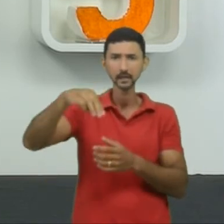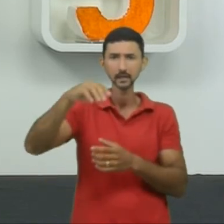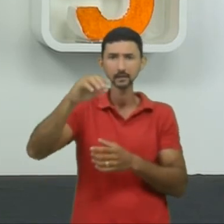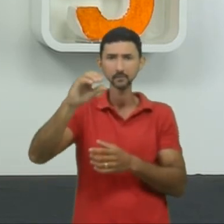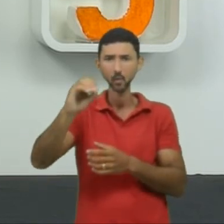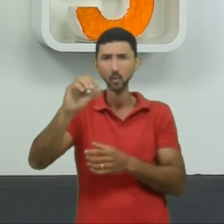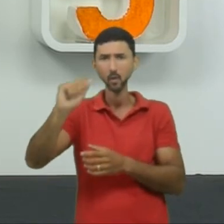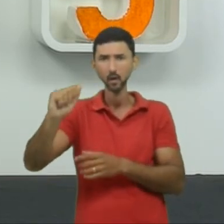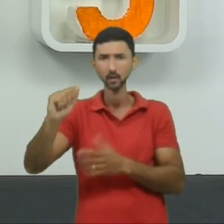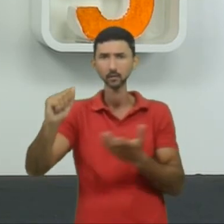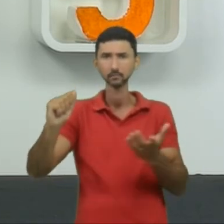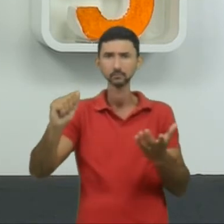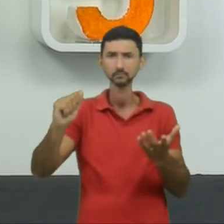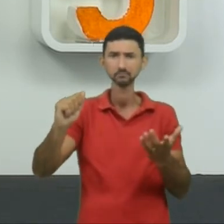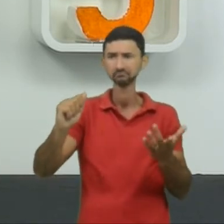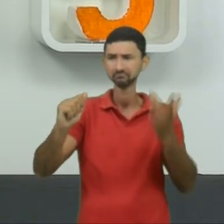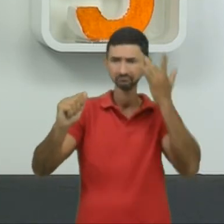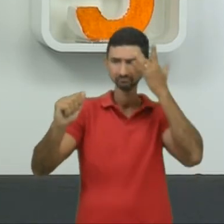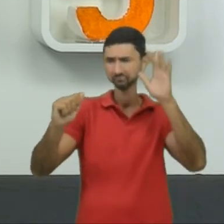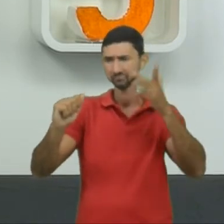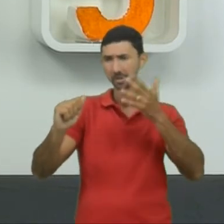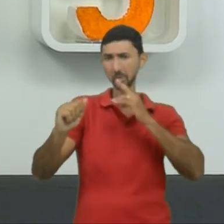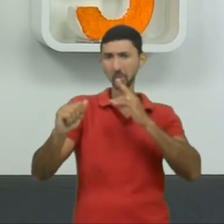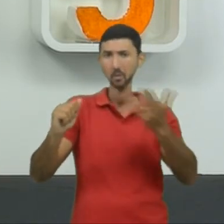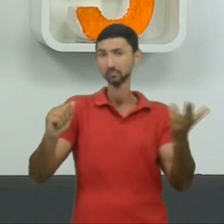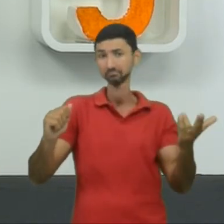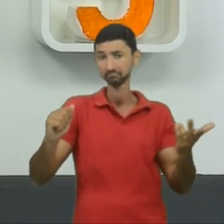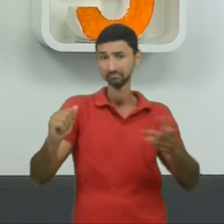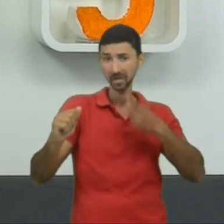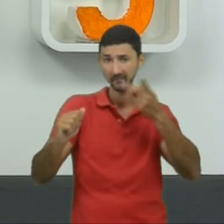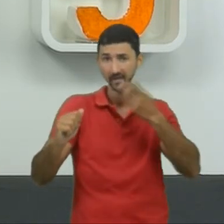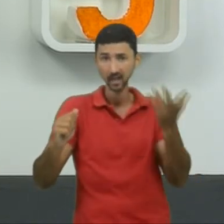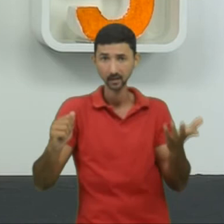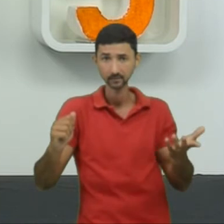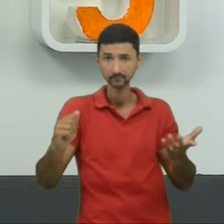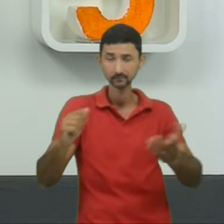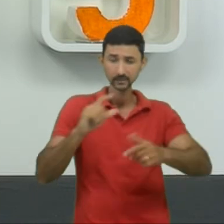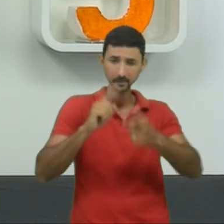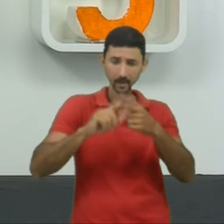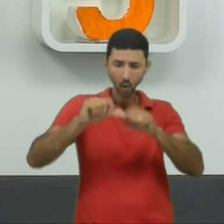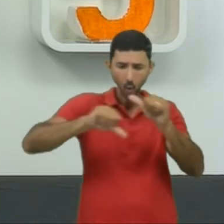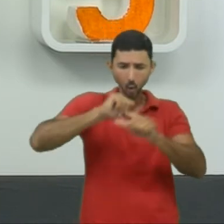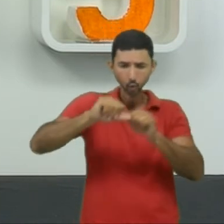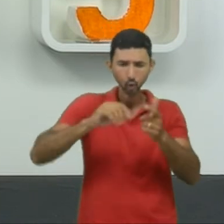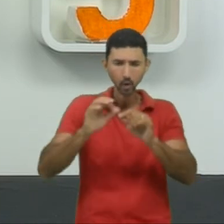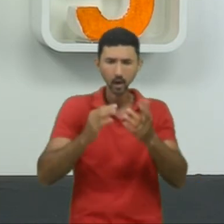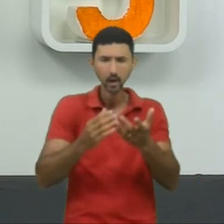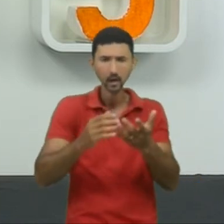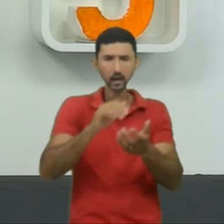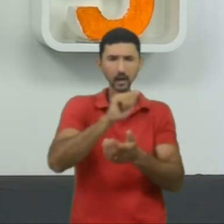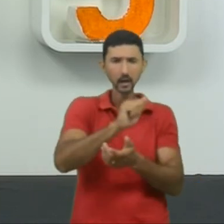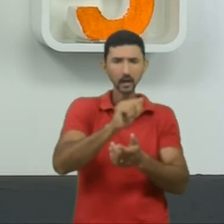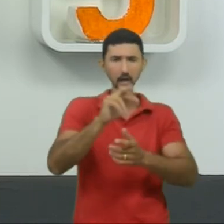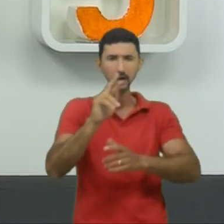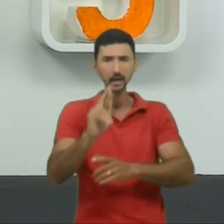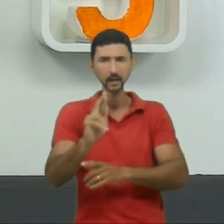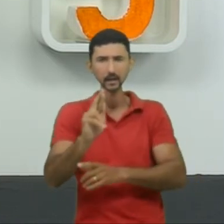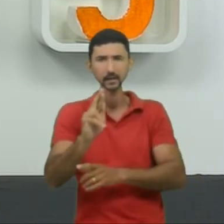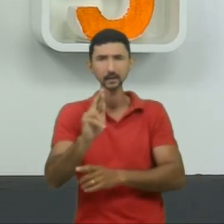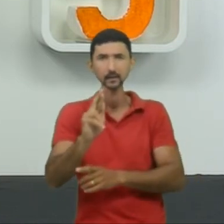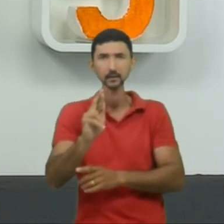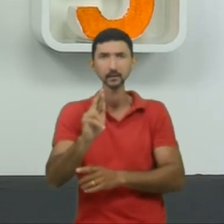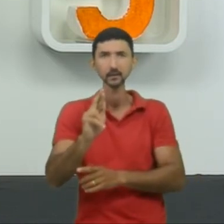R-M-O-A. Não sei como é que pronuncia isso daí. Poderia também formar